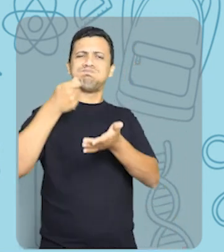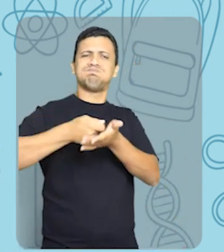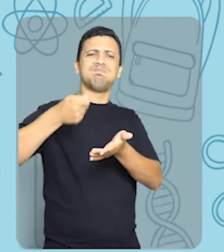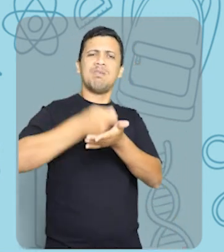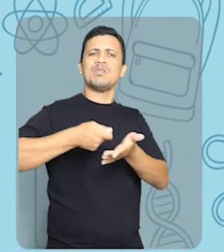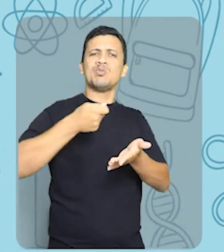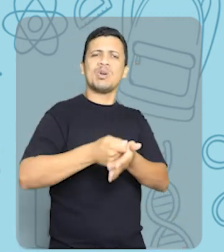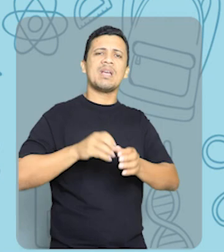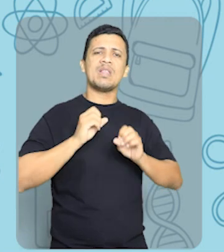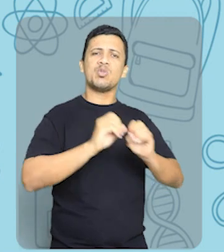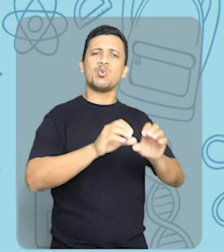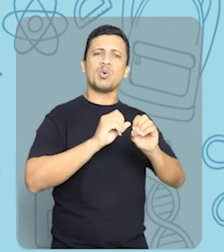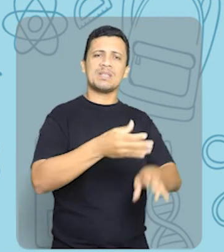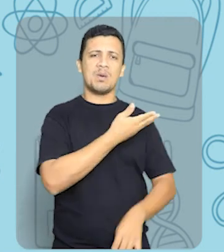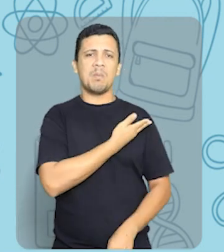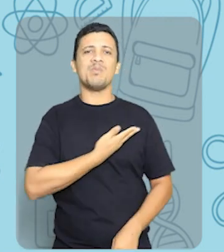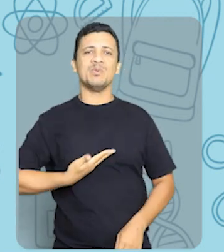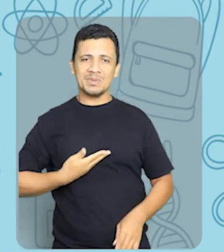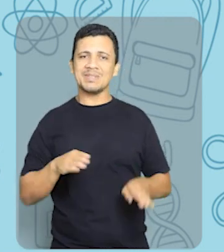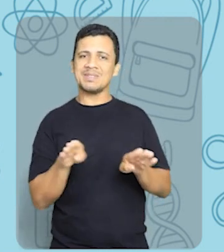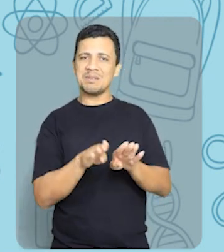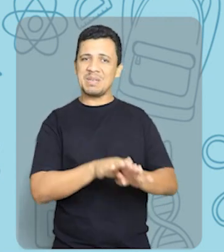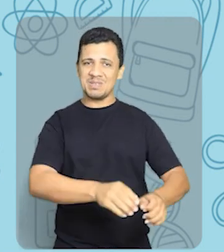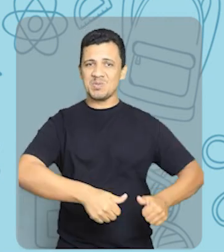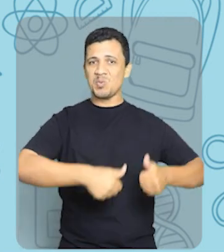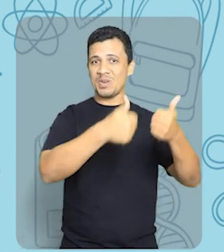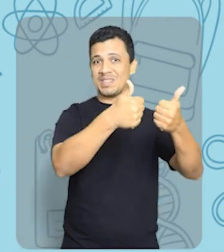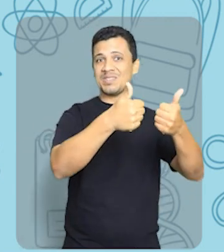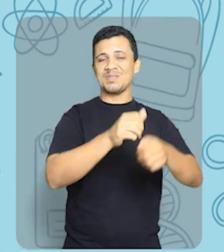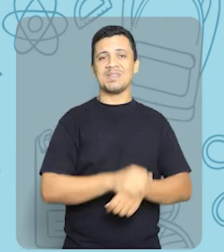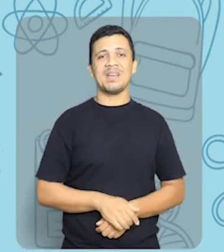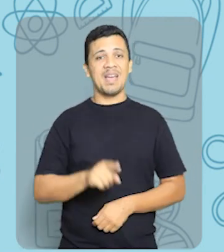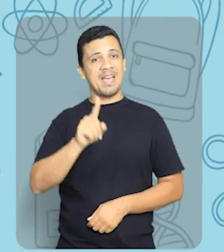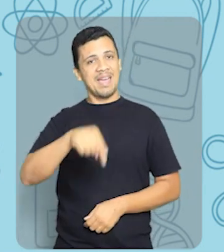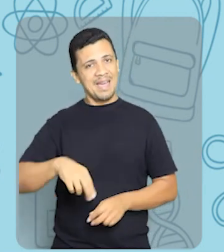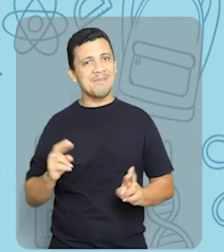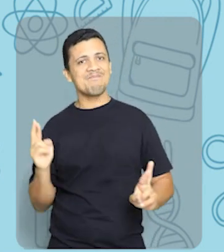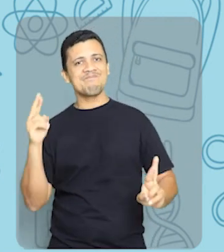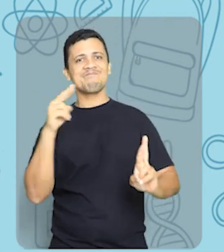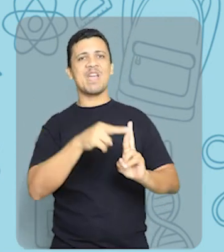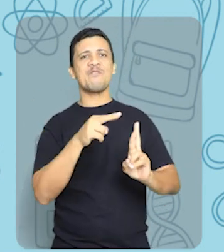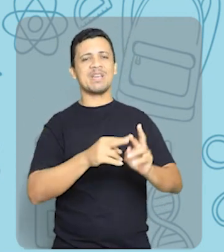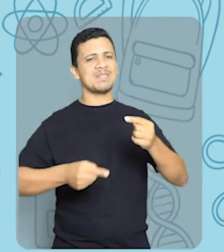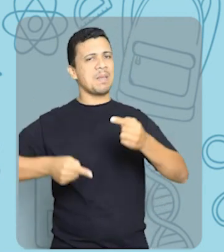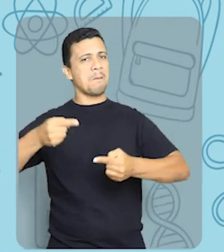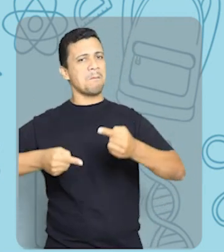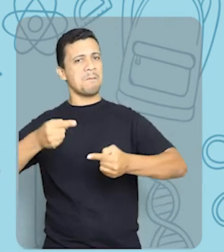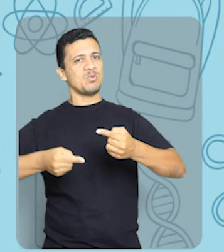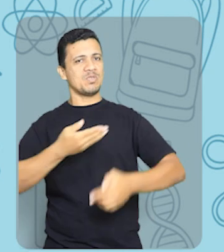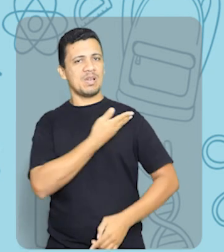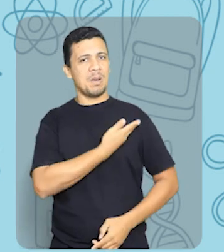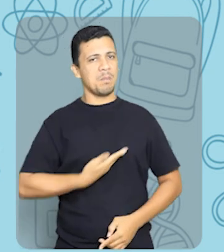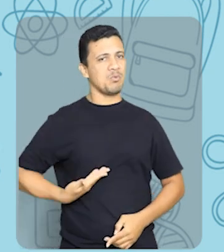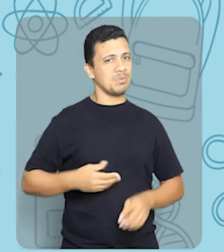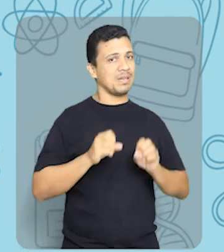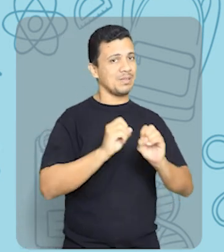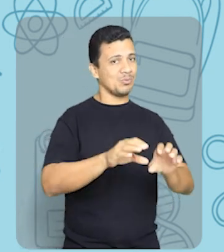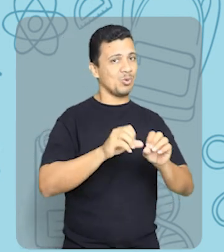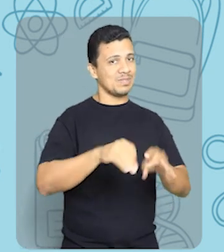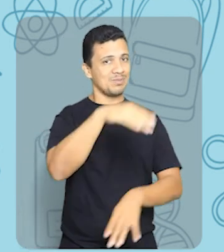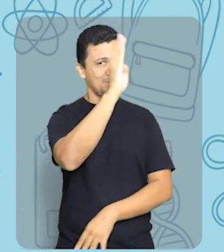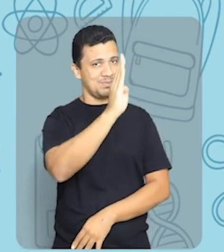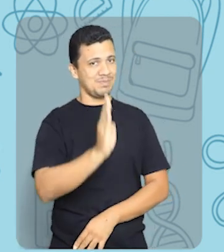educação pública e de qualidade, tornando-se uma referência em políticas públicas educacionais no